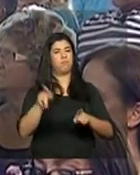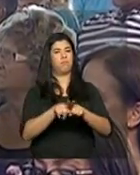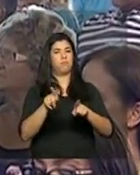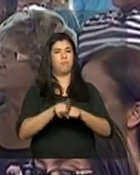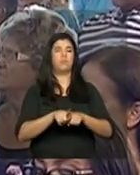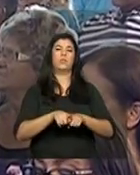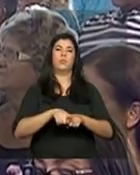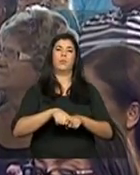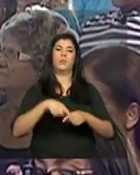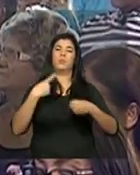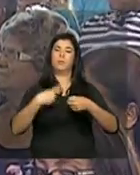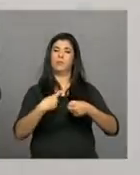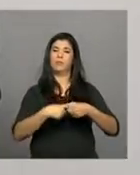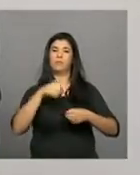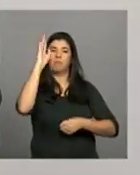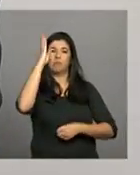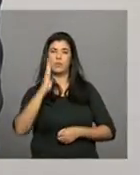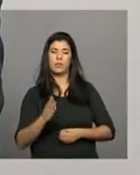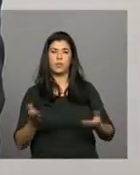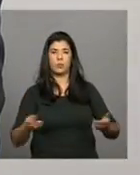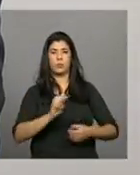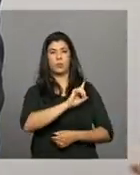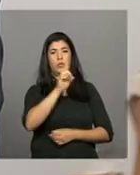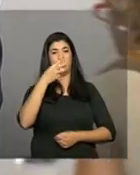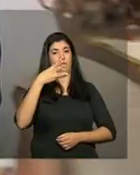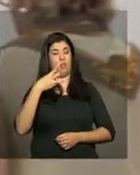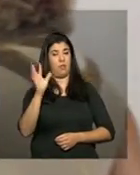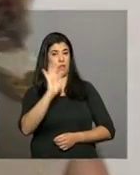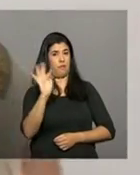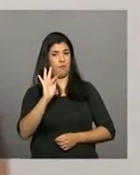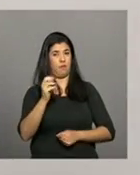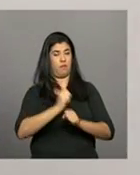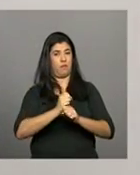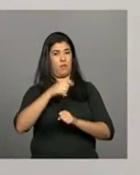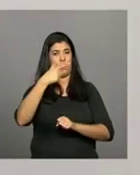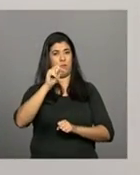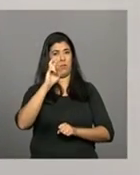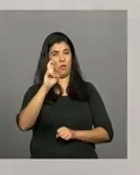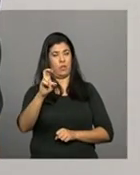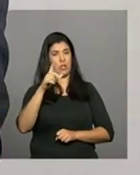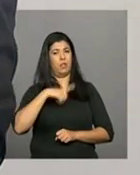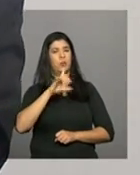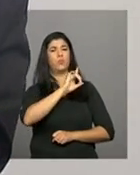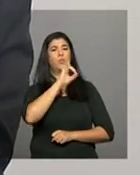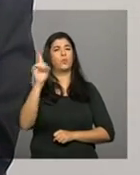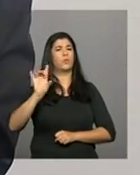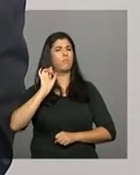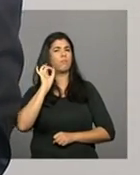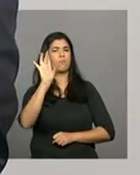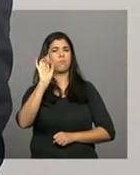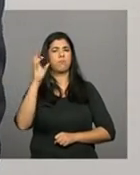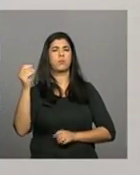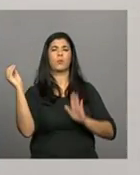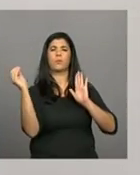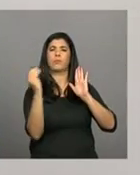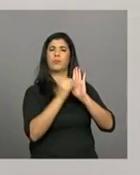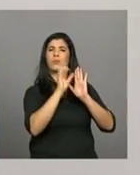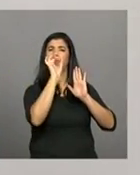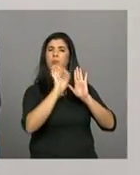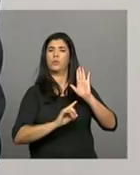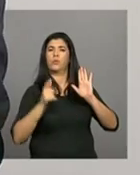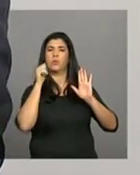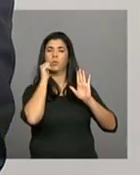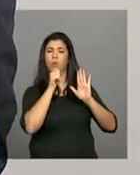Brasil. Hoje, 3 de fevereiro de 2015, é uma data que ficará marcada no calendário dos direitos